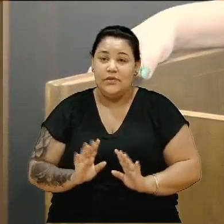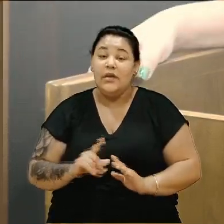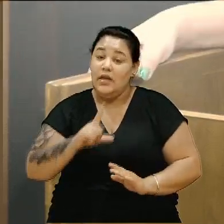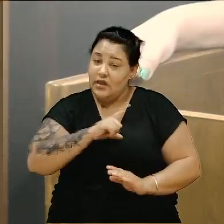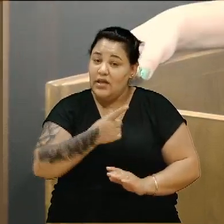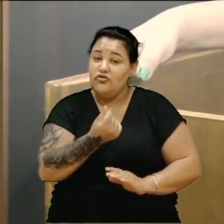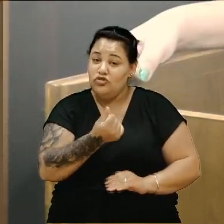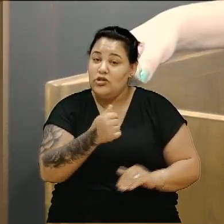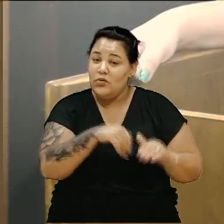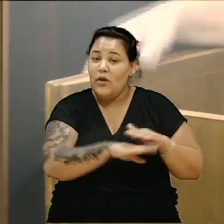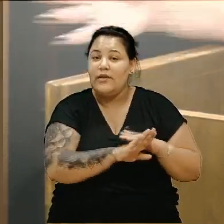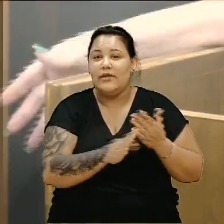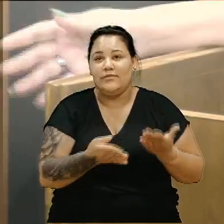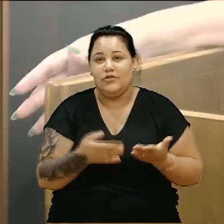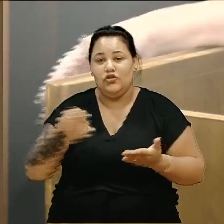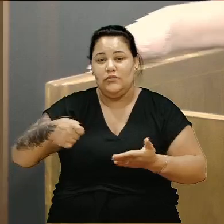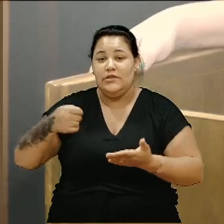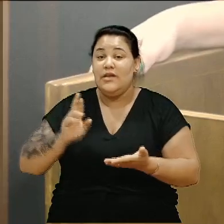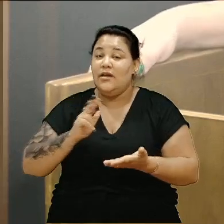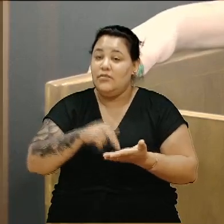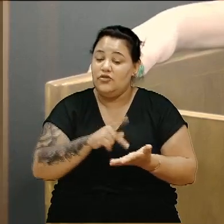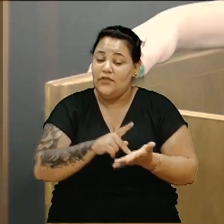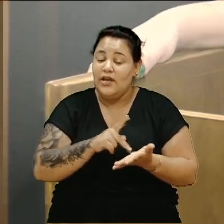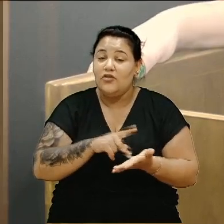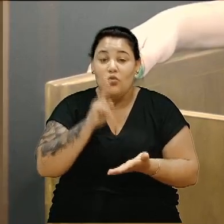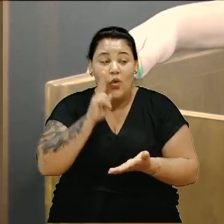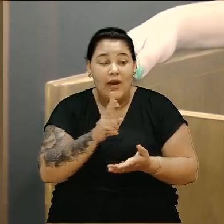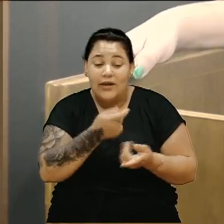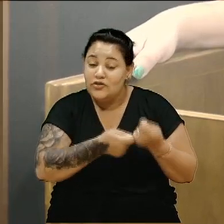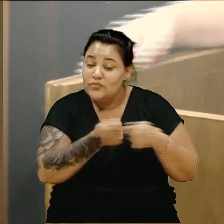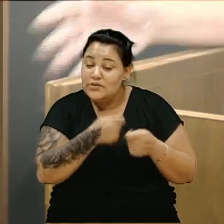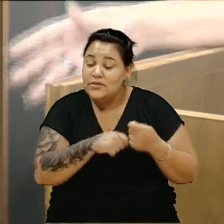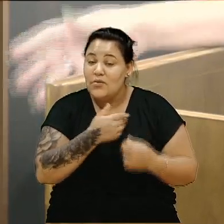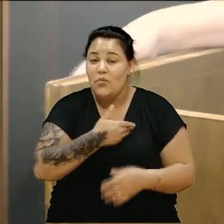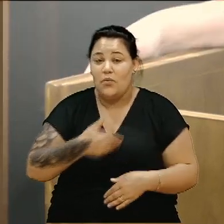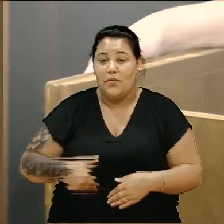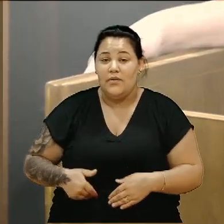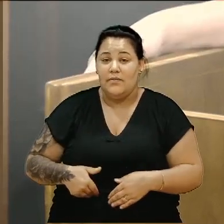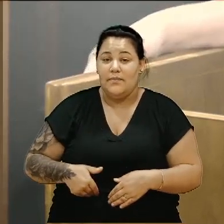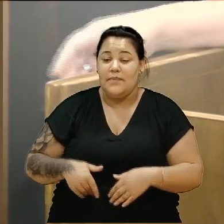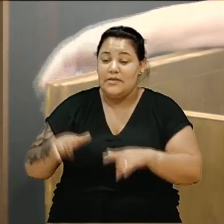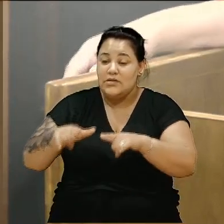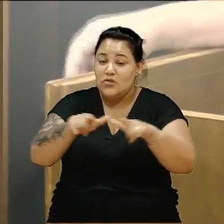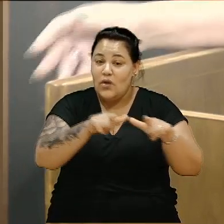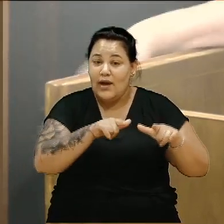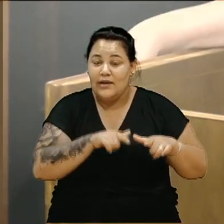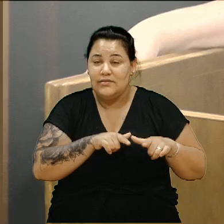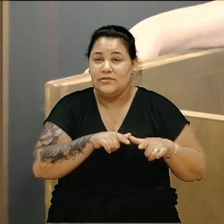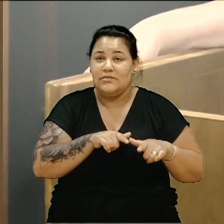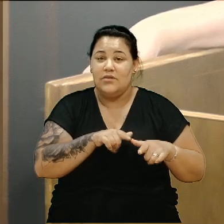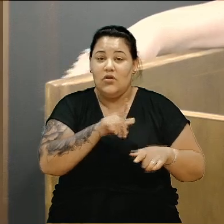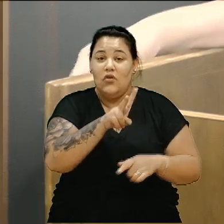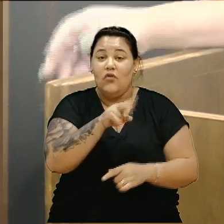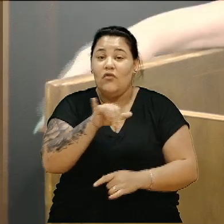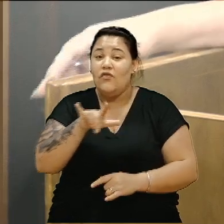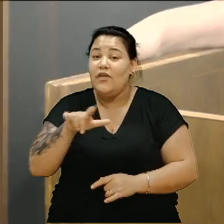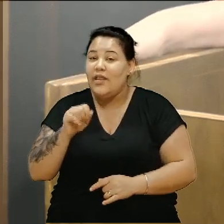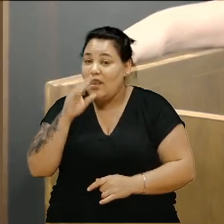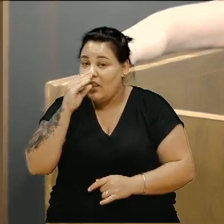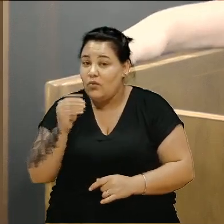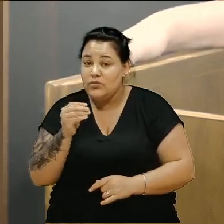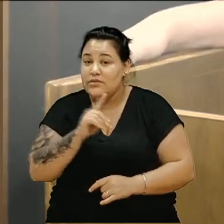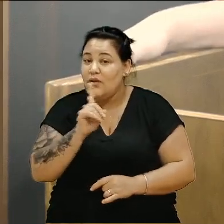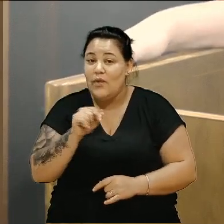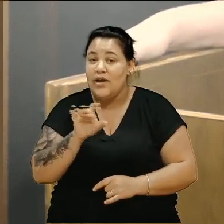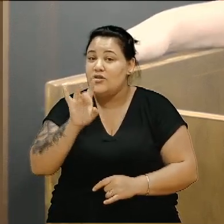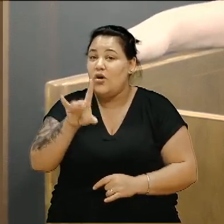precisa realmente de um olhar da administração pública para esses locais, né? O Vila Lobos Vergueiros não é só para a gente ir